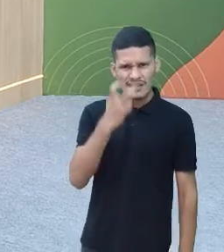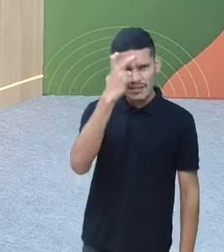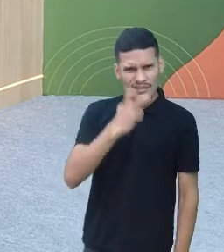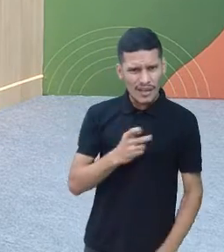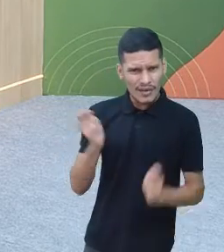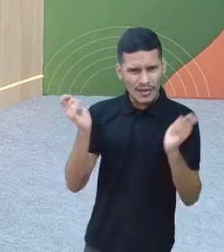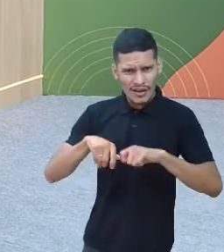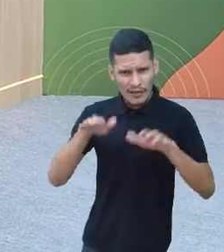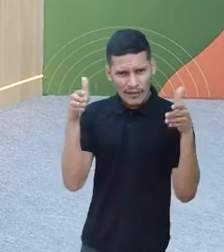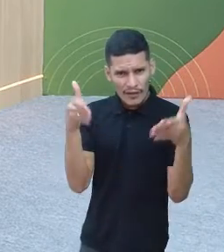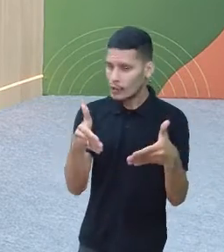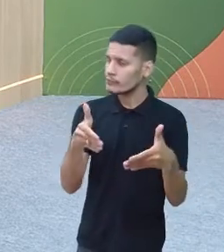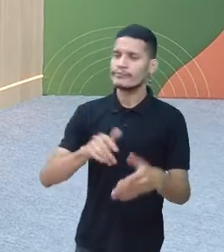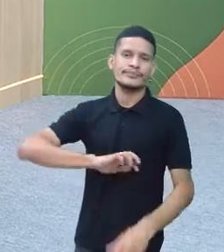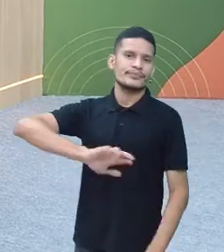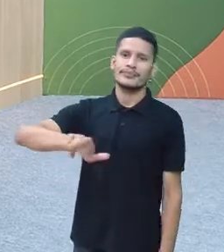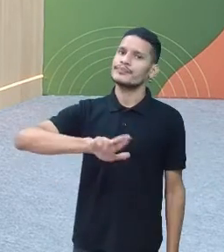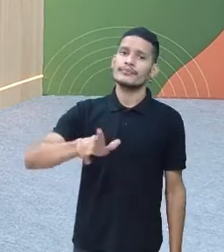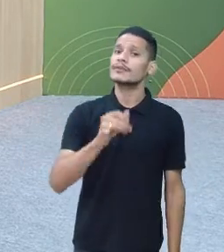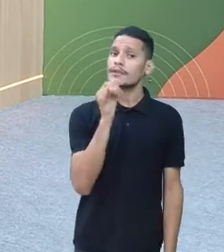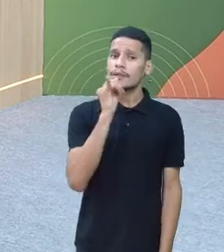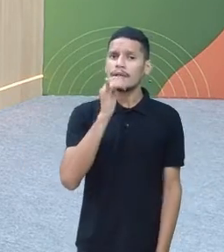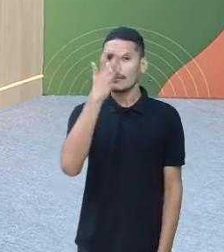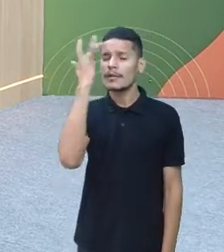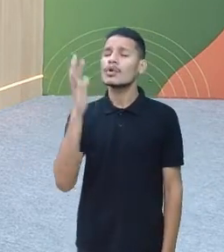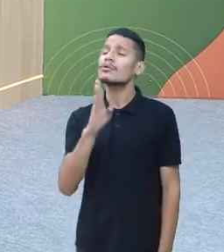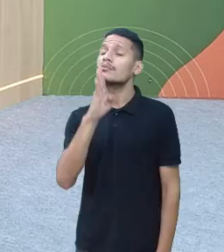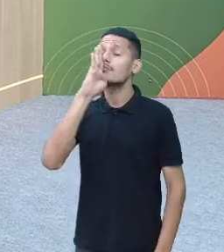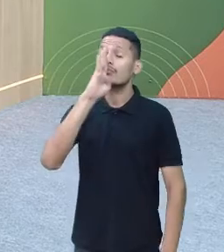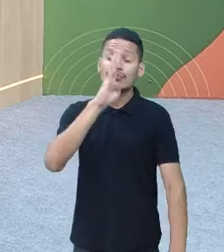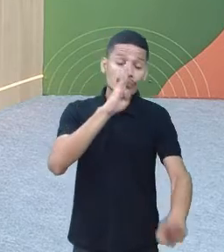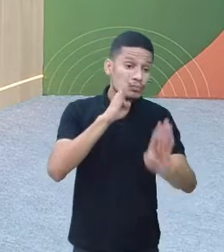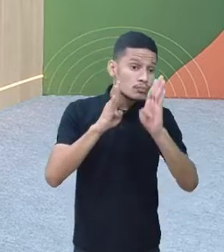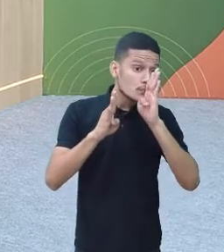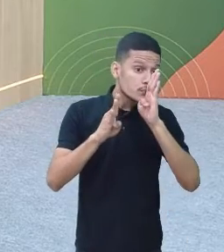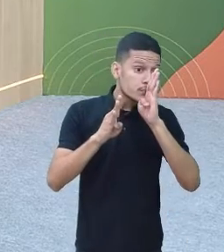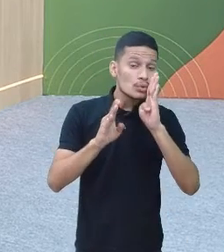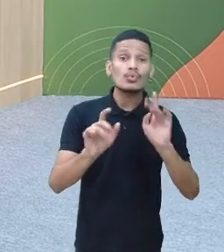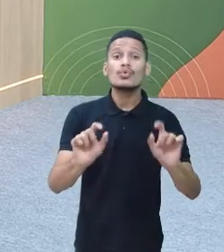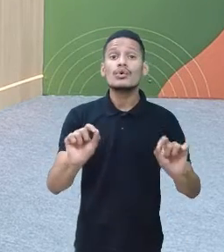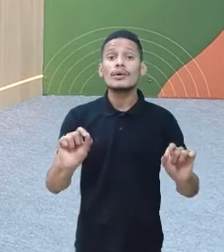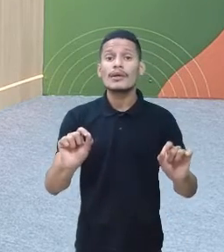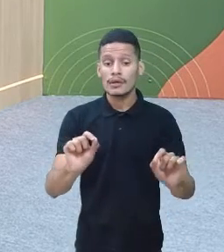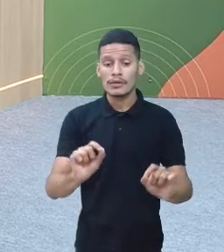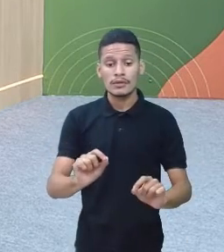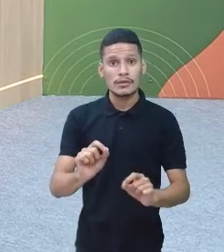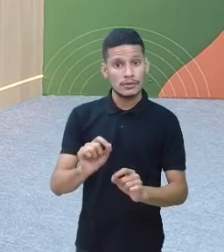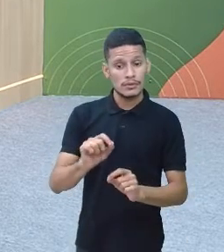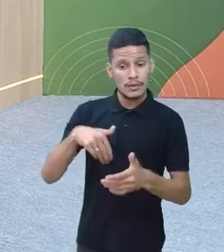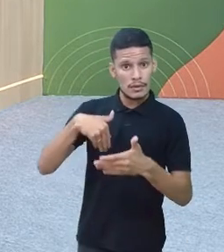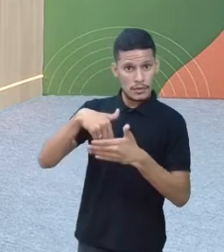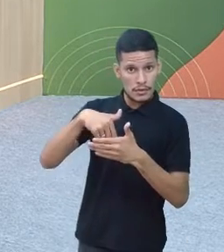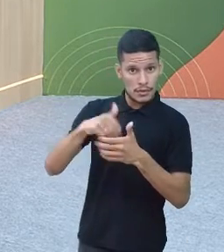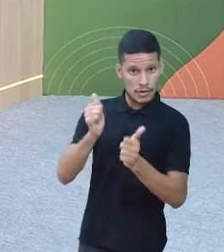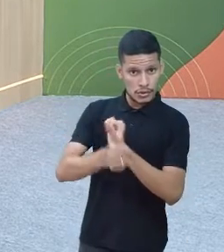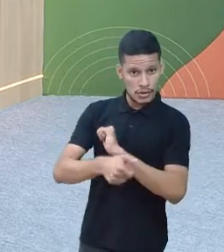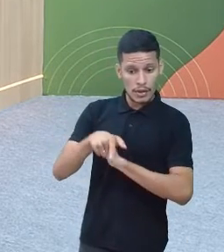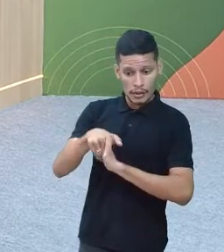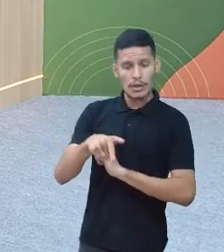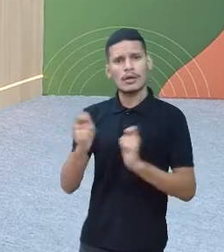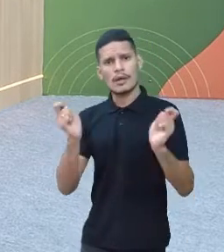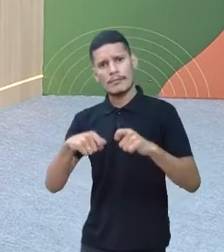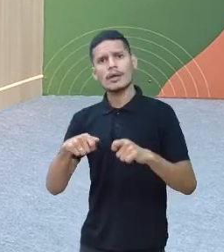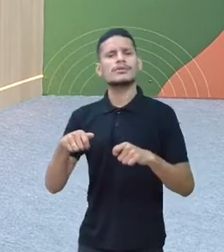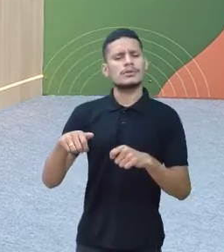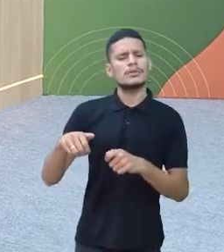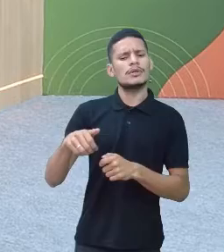Não. Então, todo mundo caladinho, para os jogadores se guiar por isso. A gente vai fazer uma